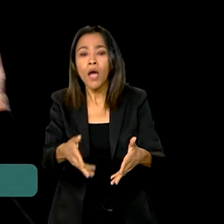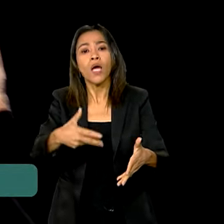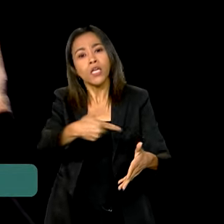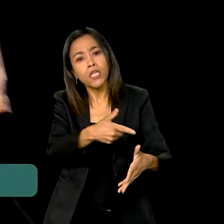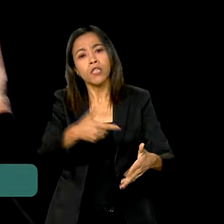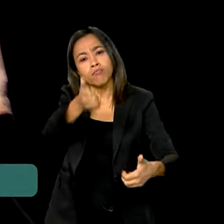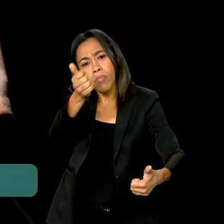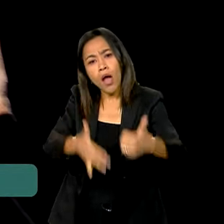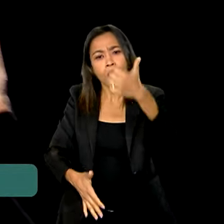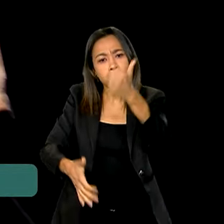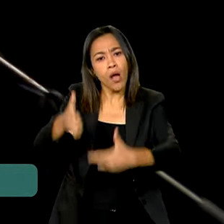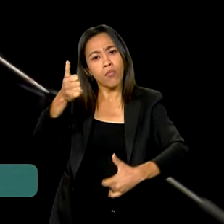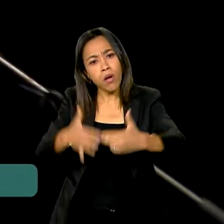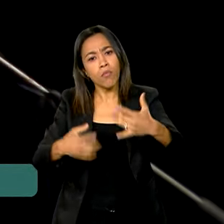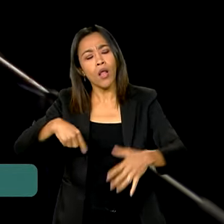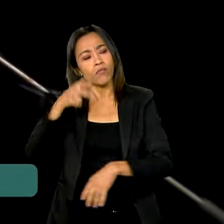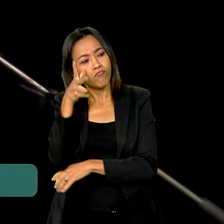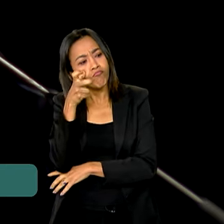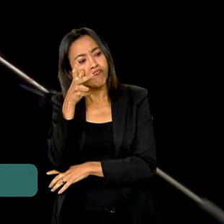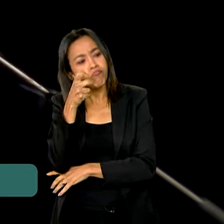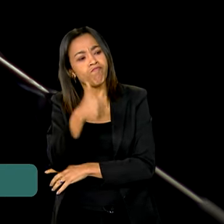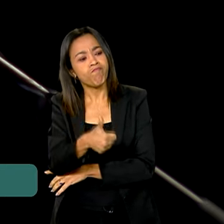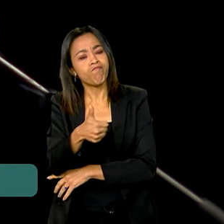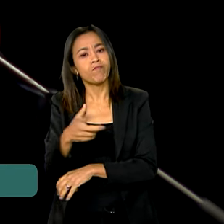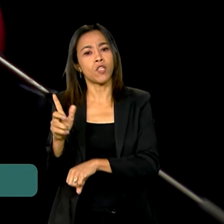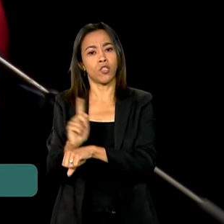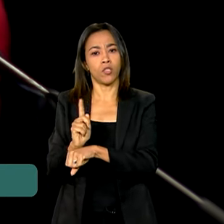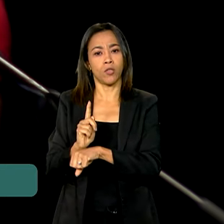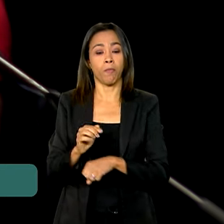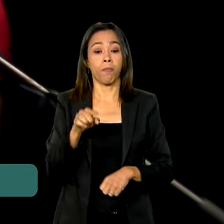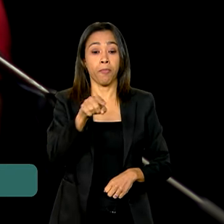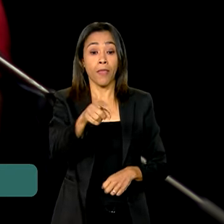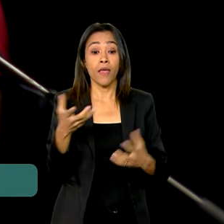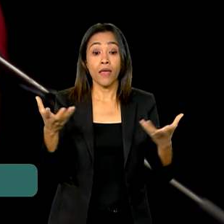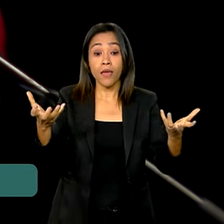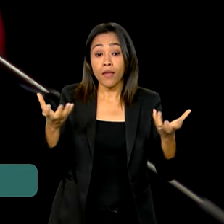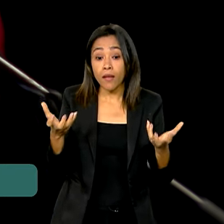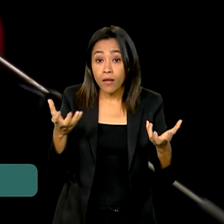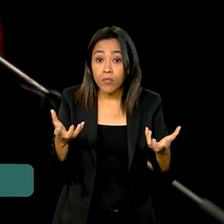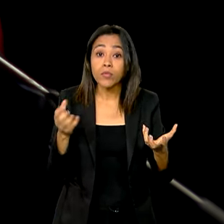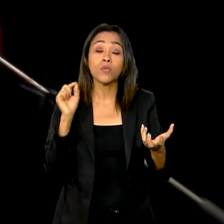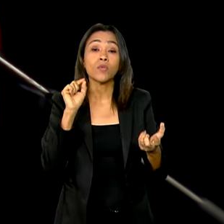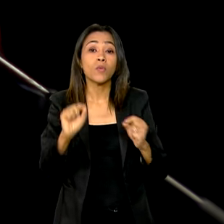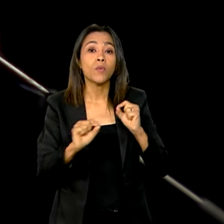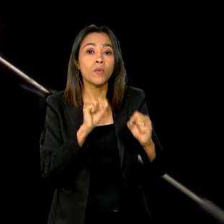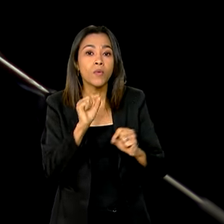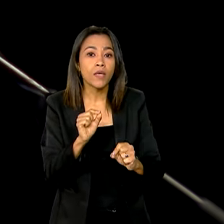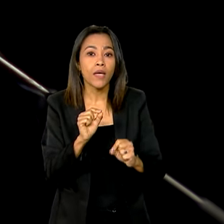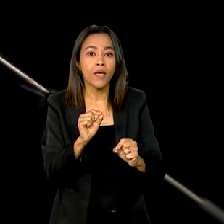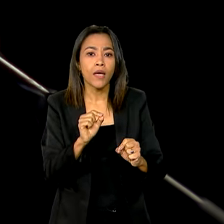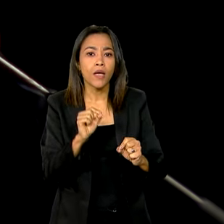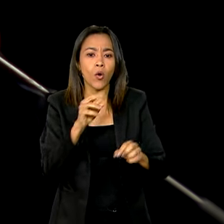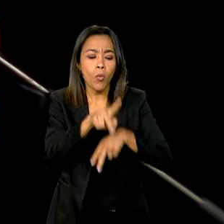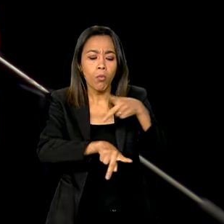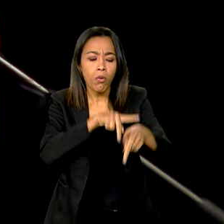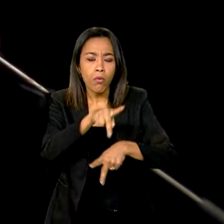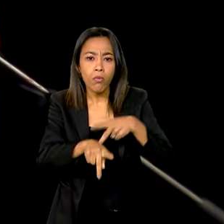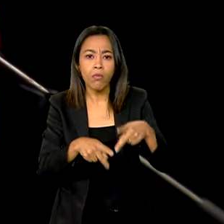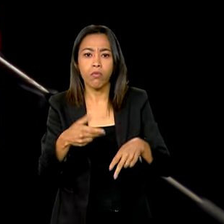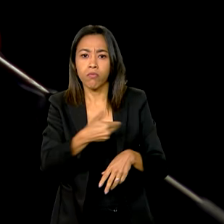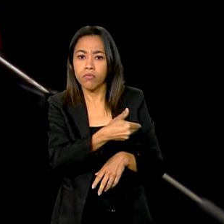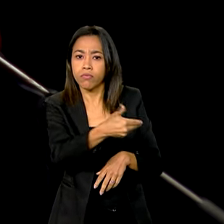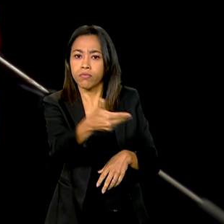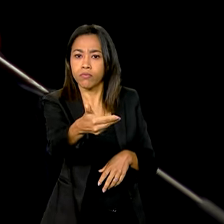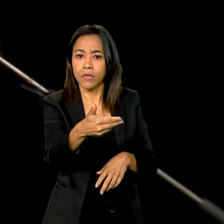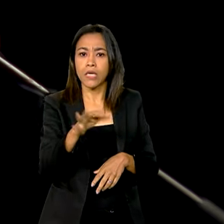chegarem até a mão dos gestores. Queremos entregar as saídas populares, não as saídas que